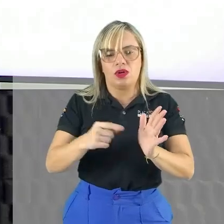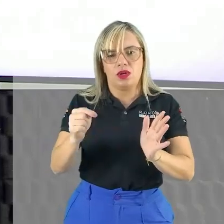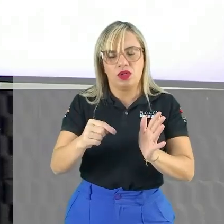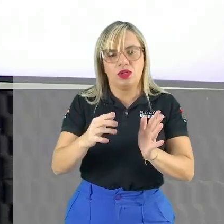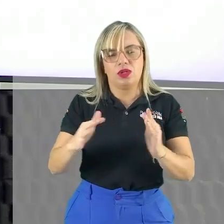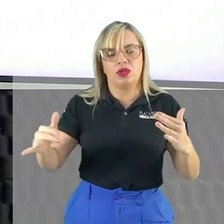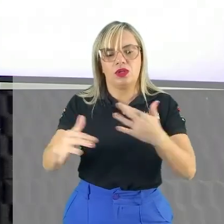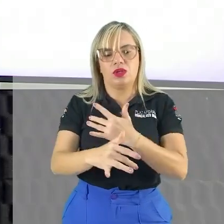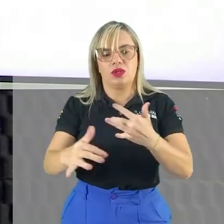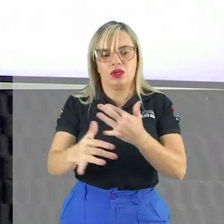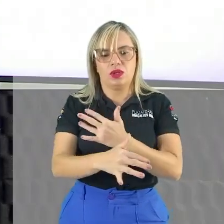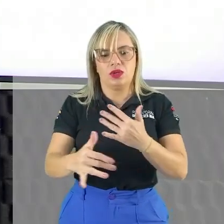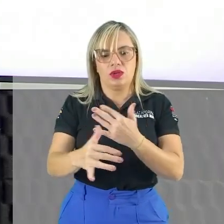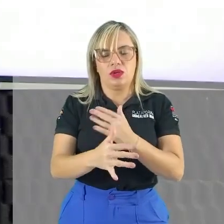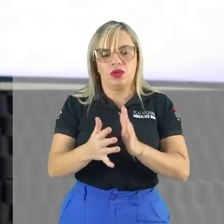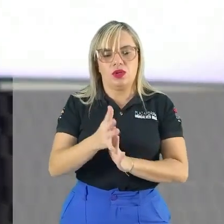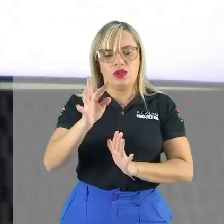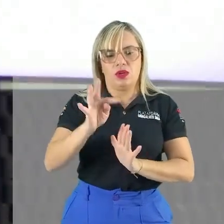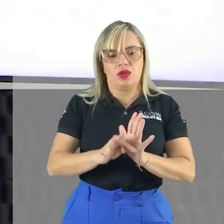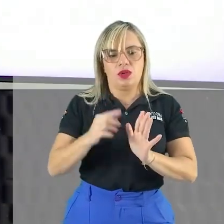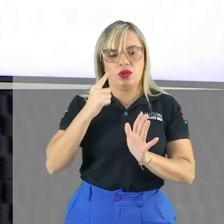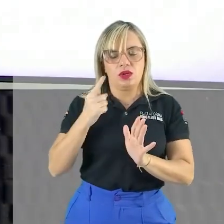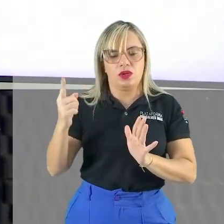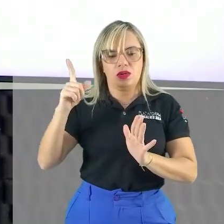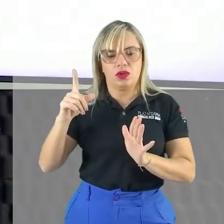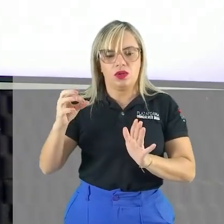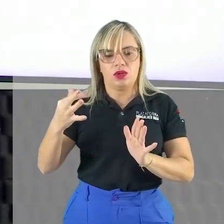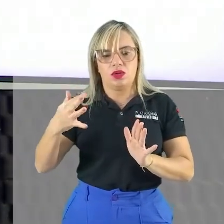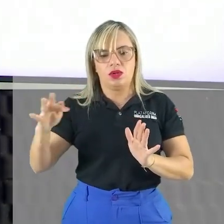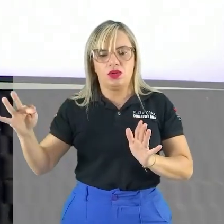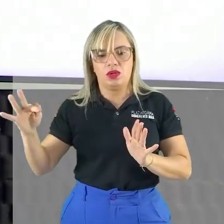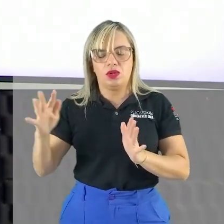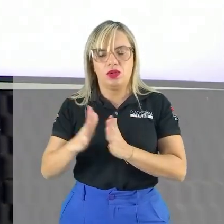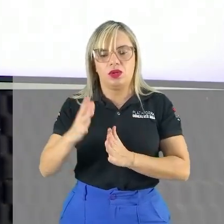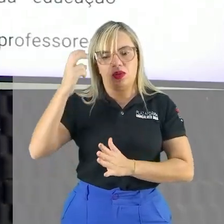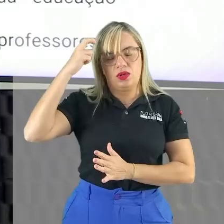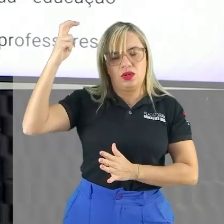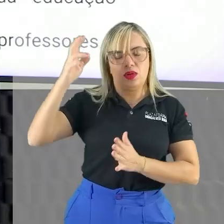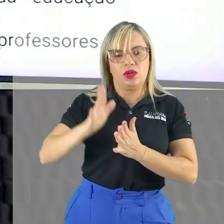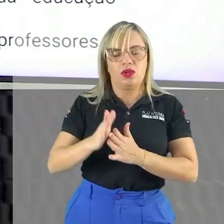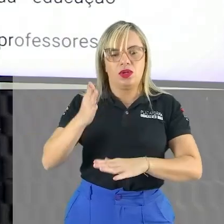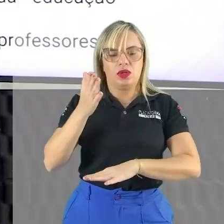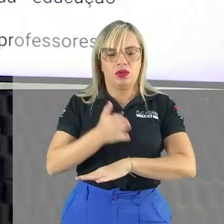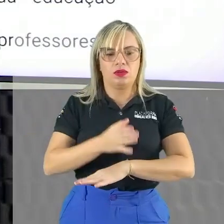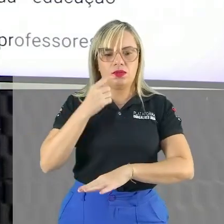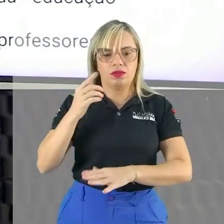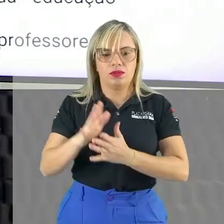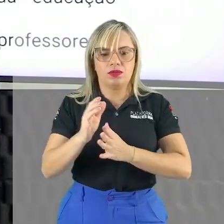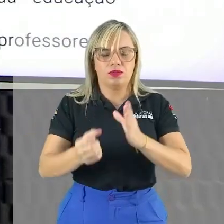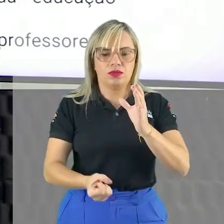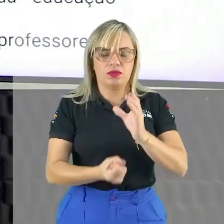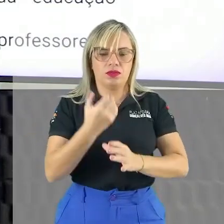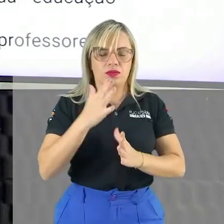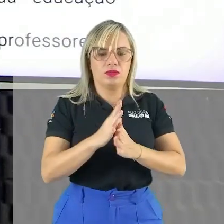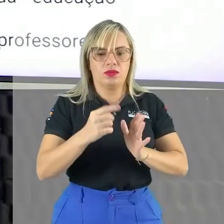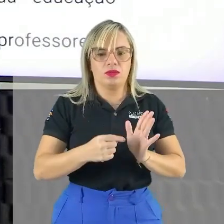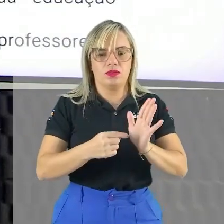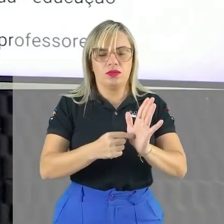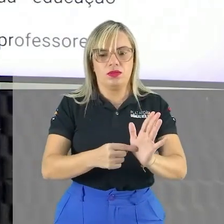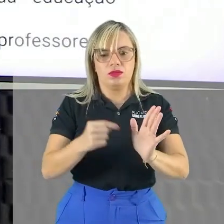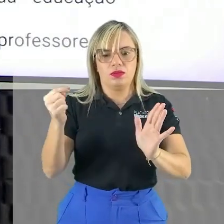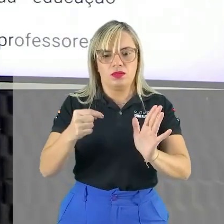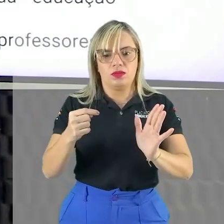as cidades. É um texto de Legoff, né? Os intelectuais da Idade Média. O surgimento da